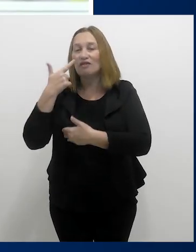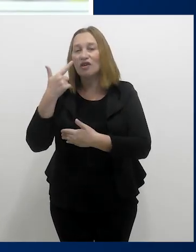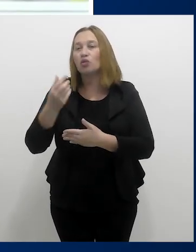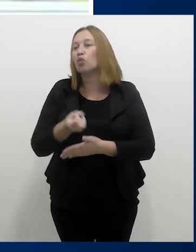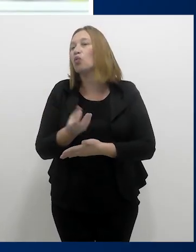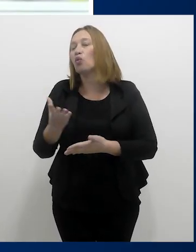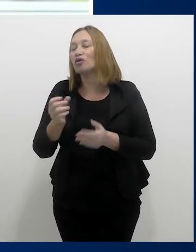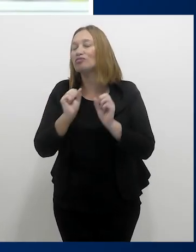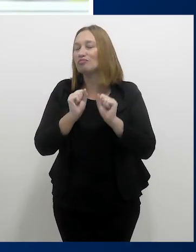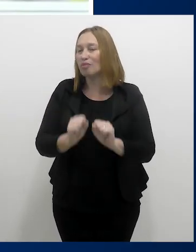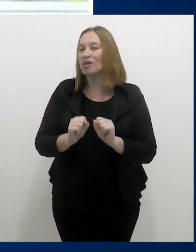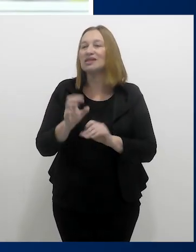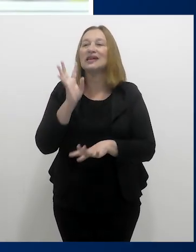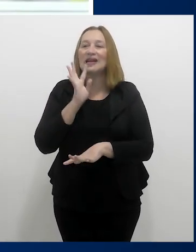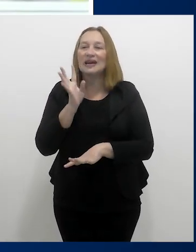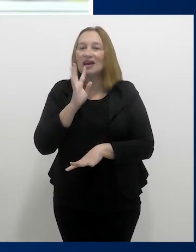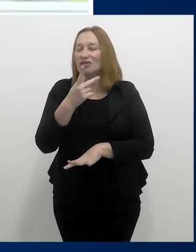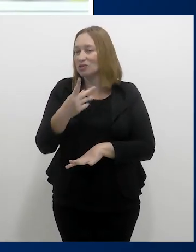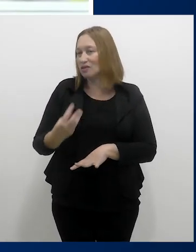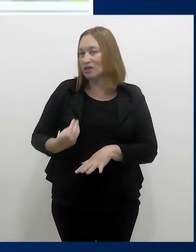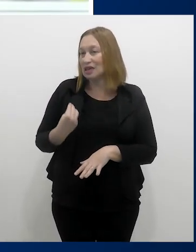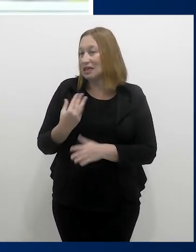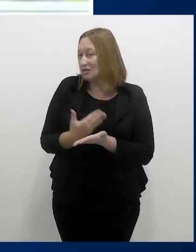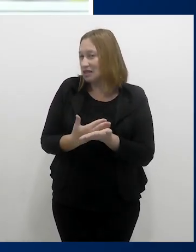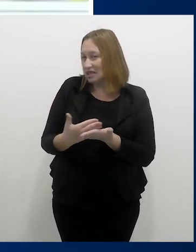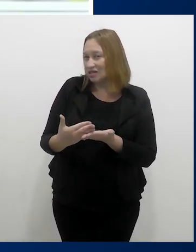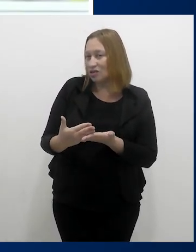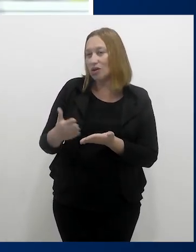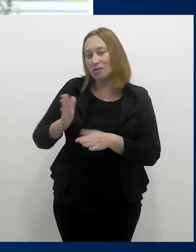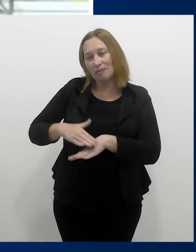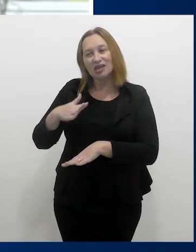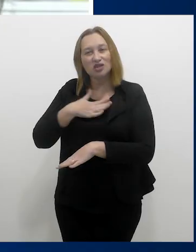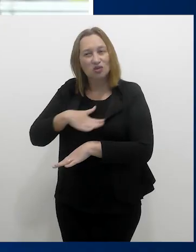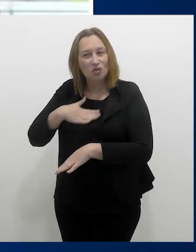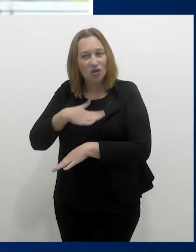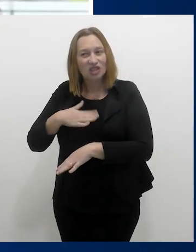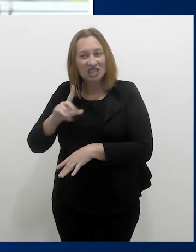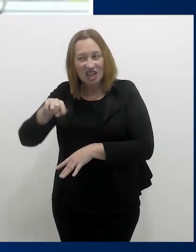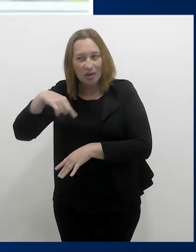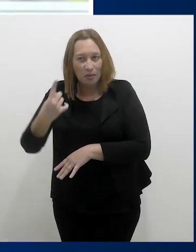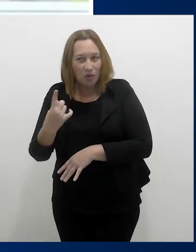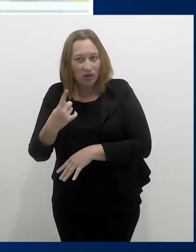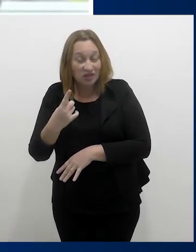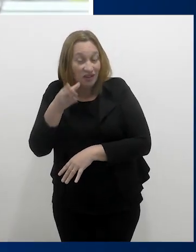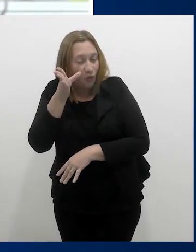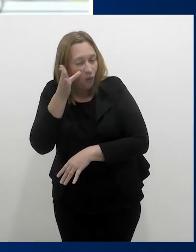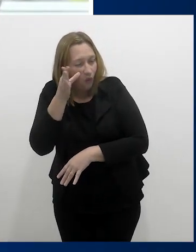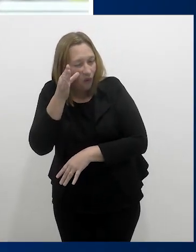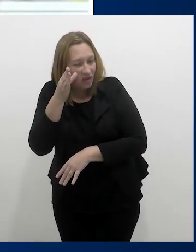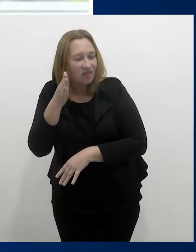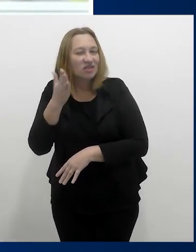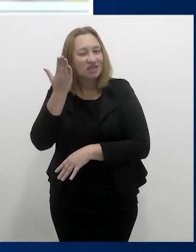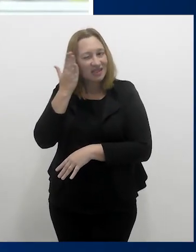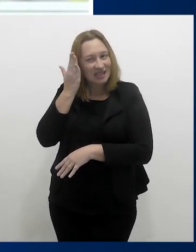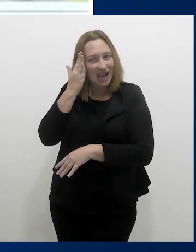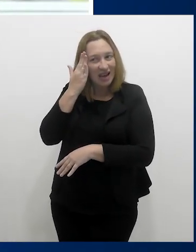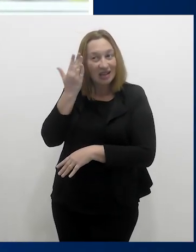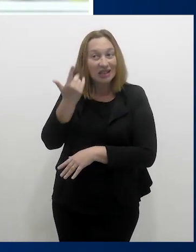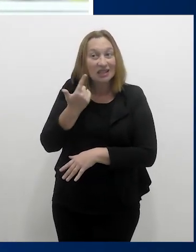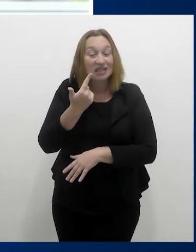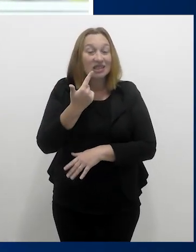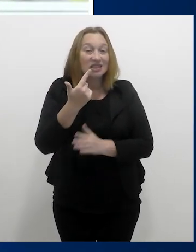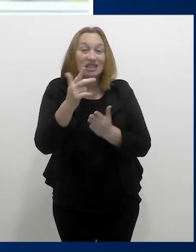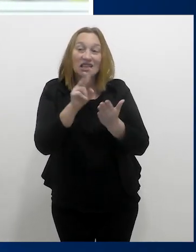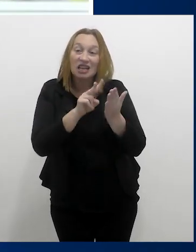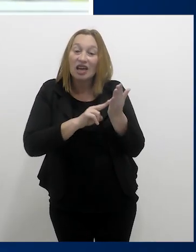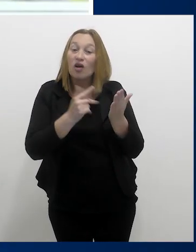vendo o quanto isso pode ser bacana. E se você começou com aquilo que você mais gosta, daqui a pouco você vai tendo curiosidade, sabe,